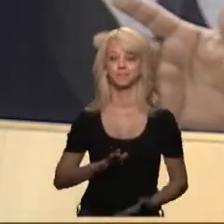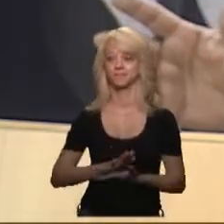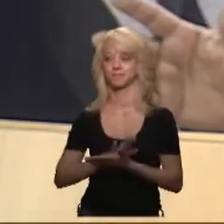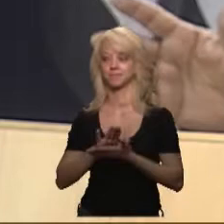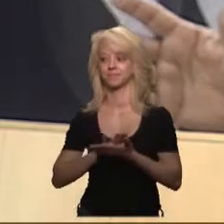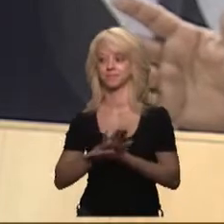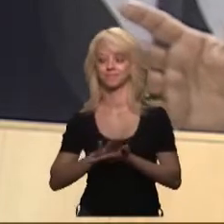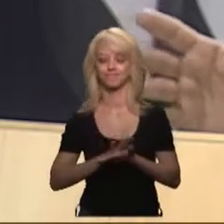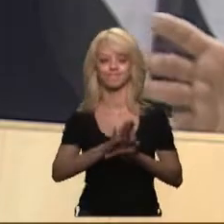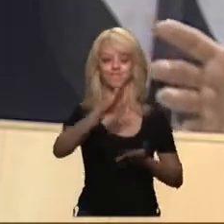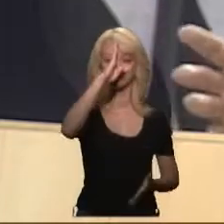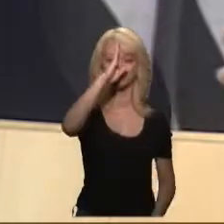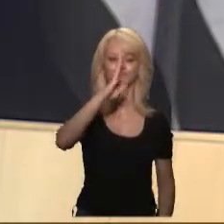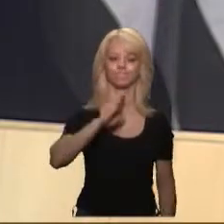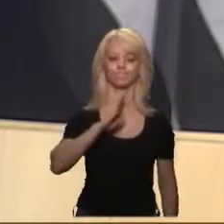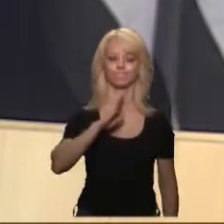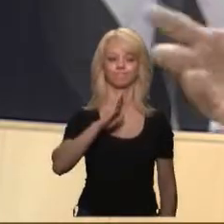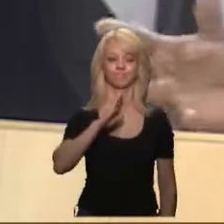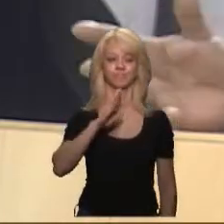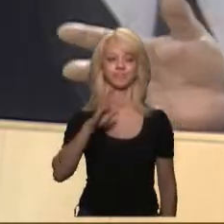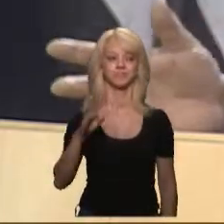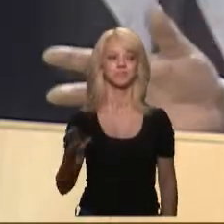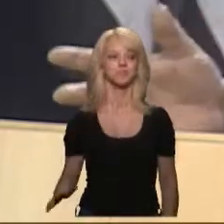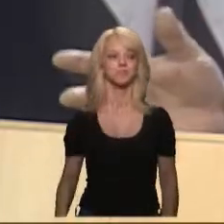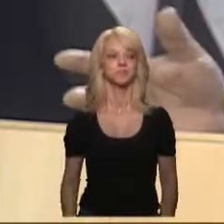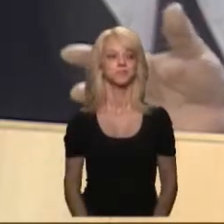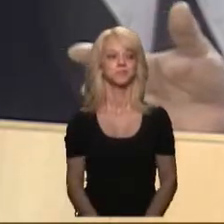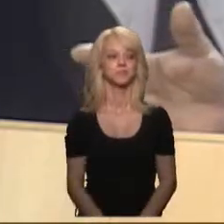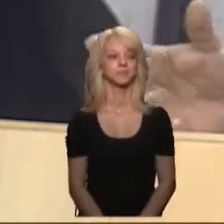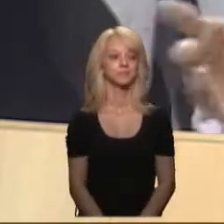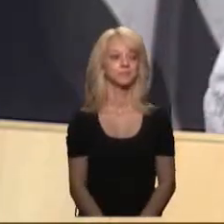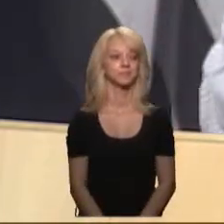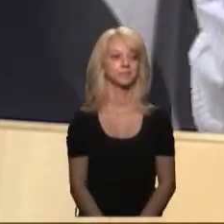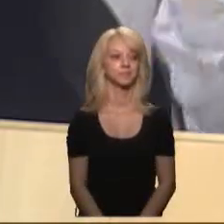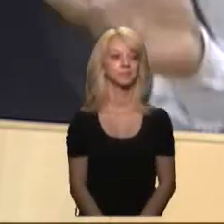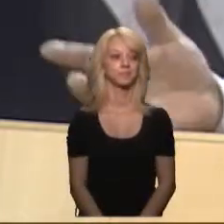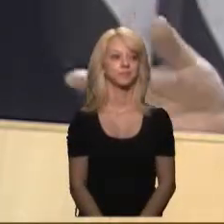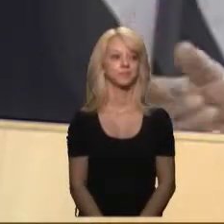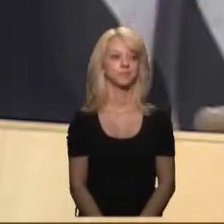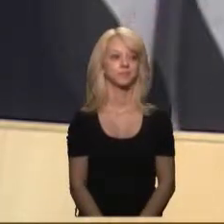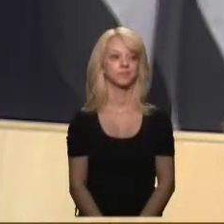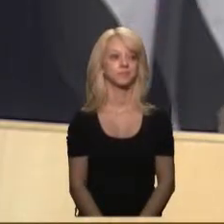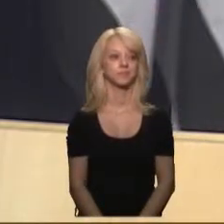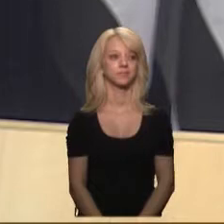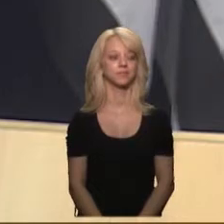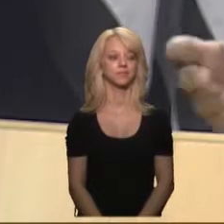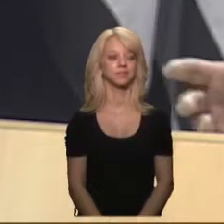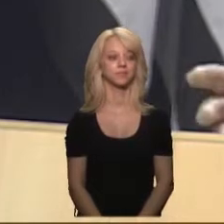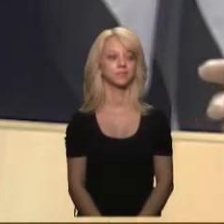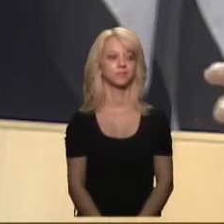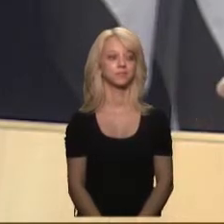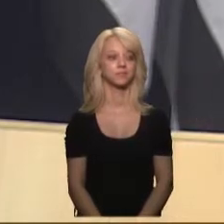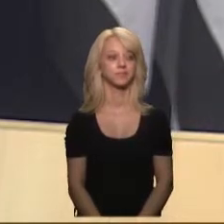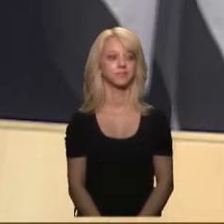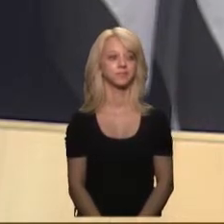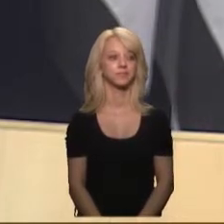Eu já trabalhei em loja... fui gerente de loja em São